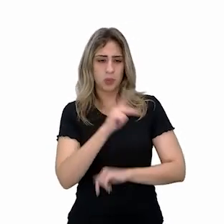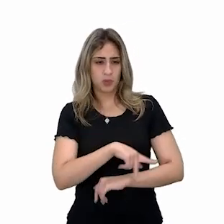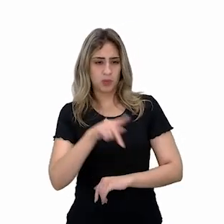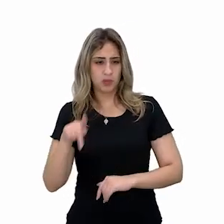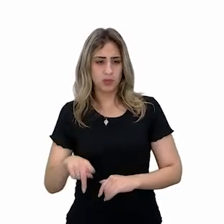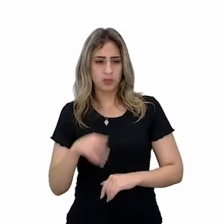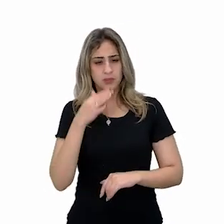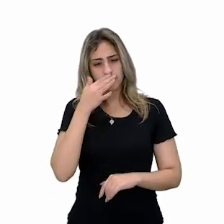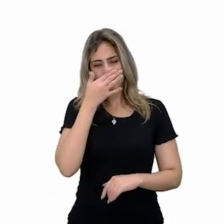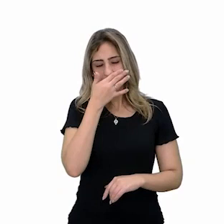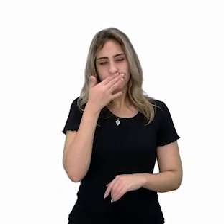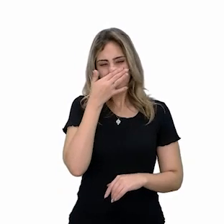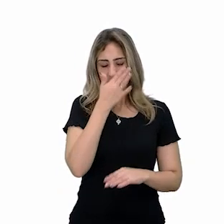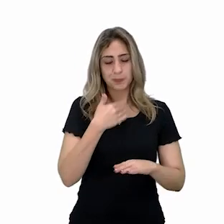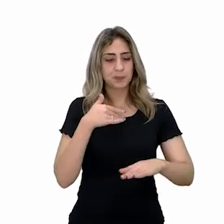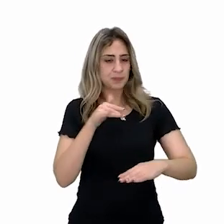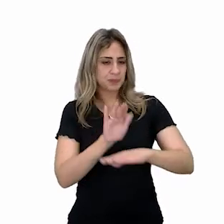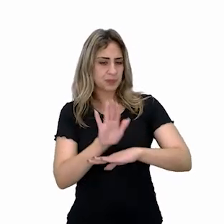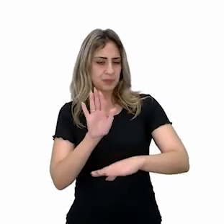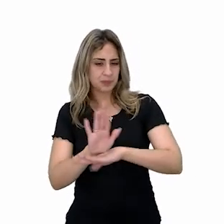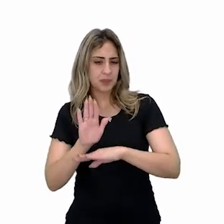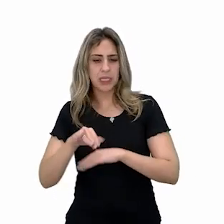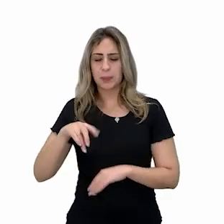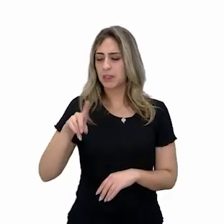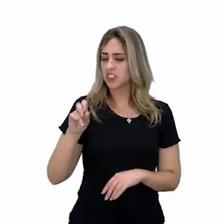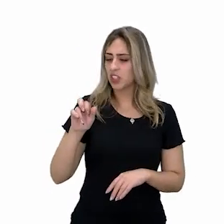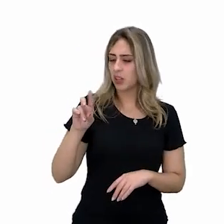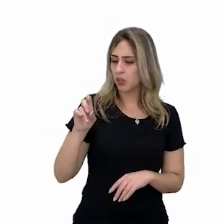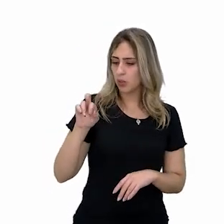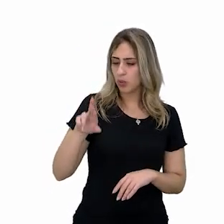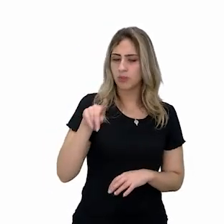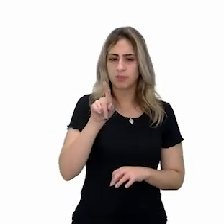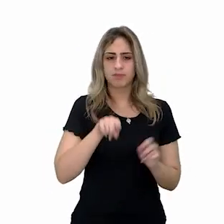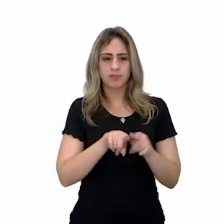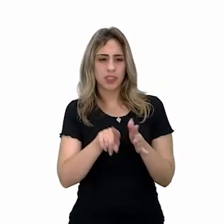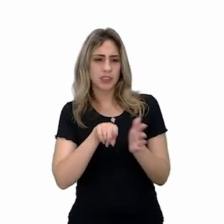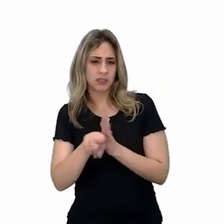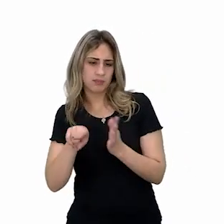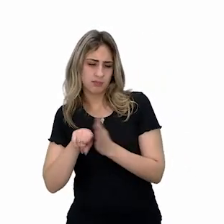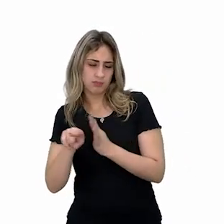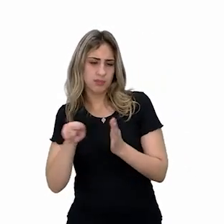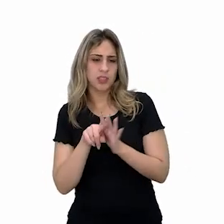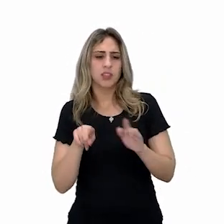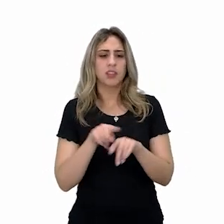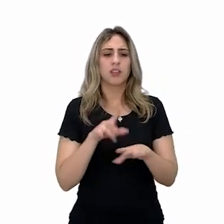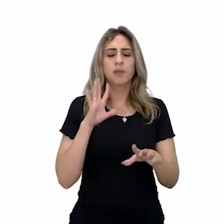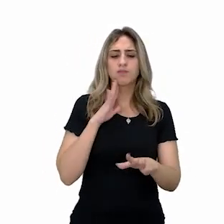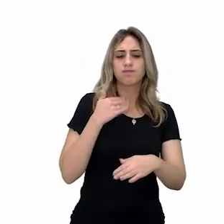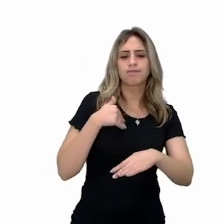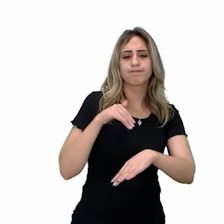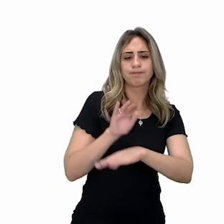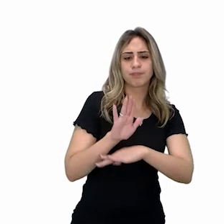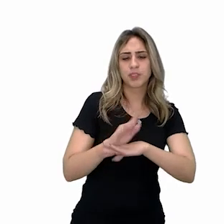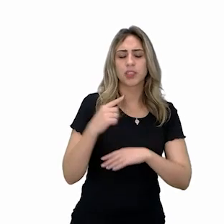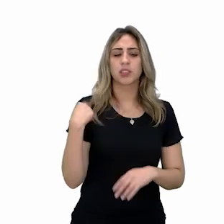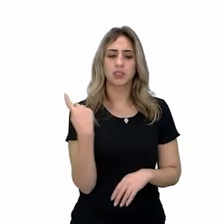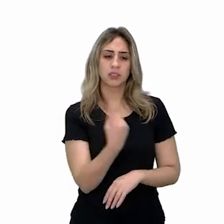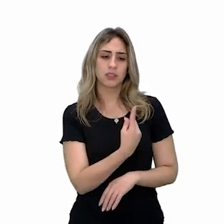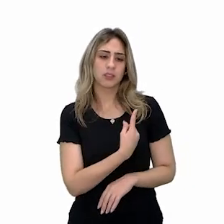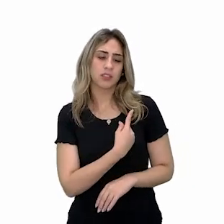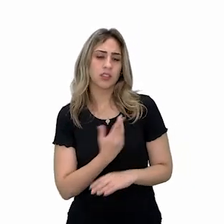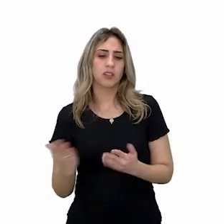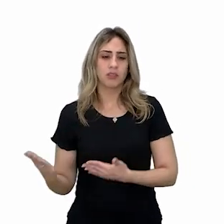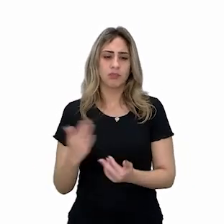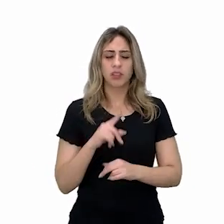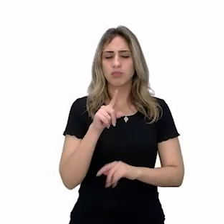de mediação, né? Ele é mediador, vai fazendo os questionamentos, e a contribuição que a gente está dando, então,